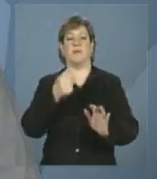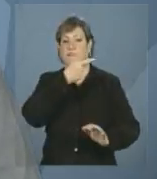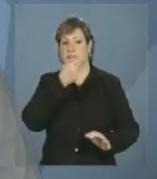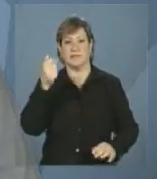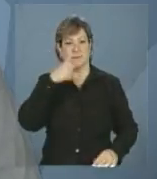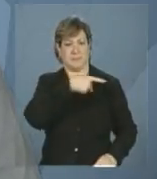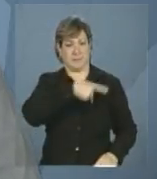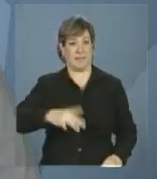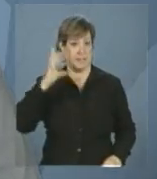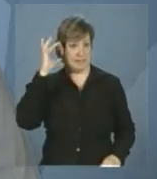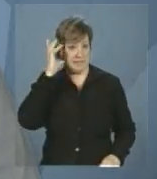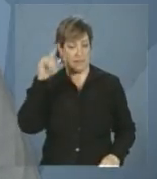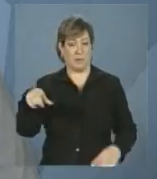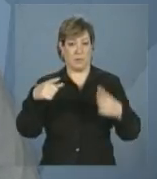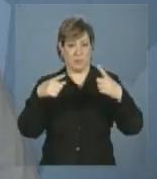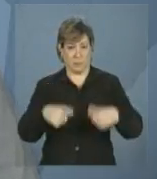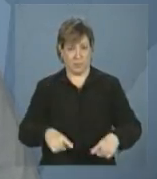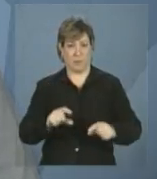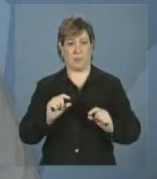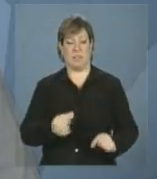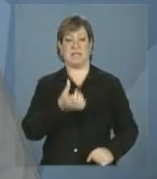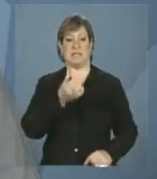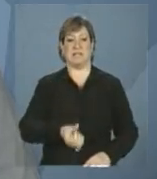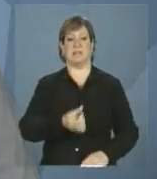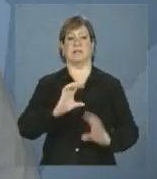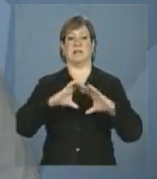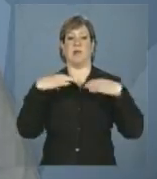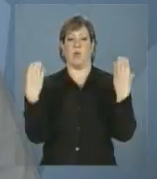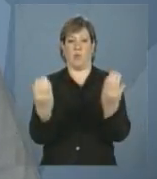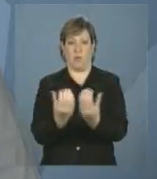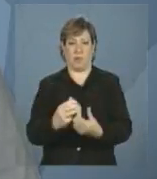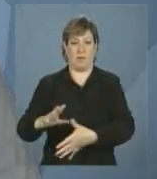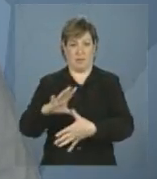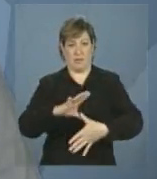da presidenta Dilma Rousseff à sexta reunião